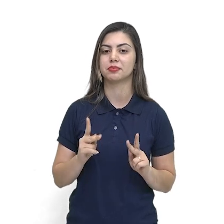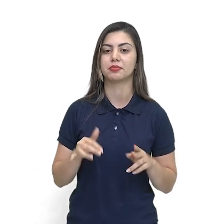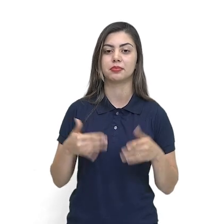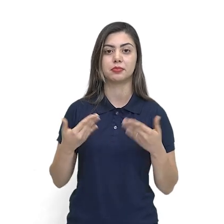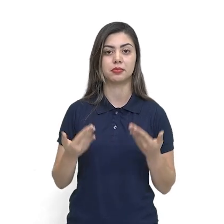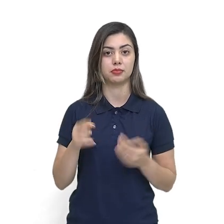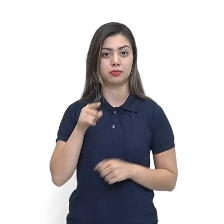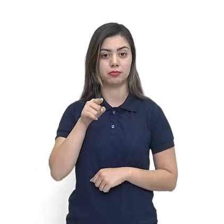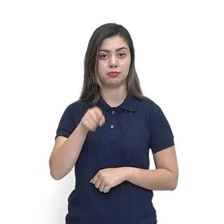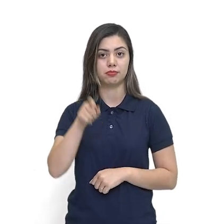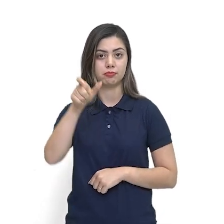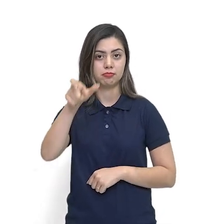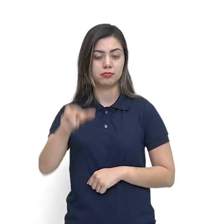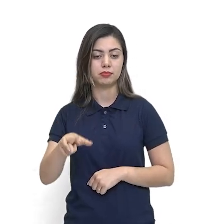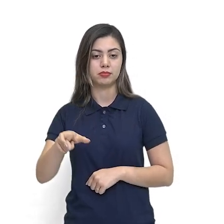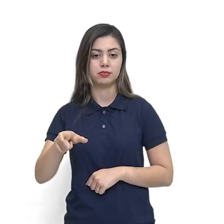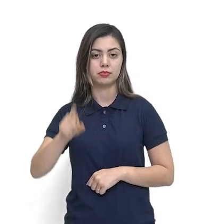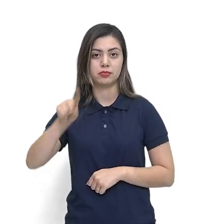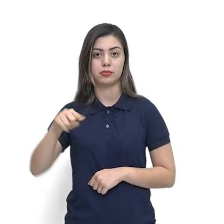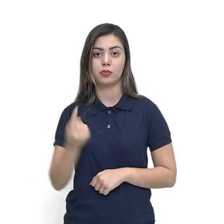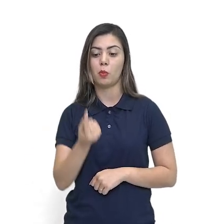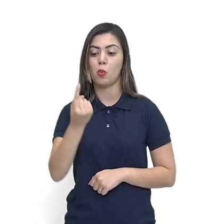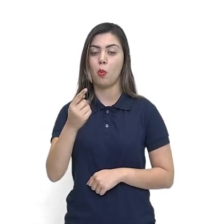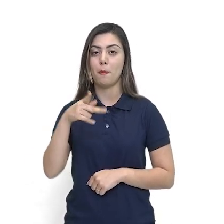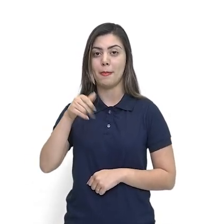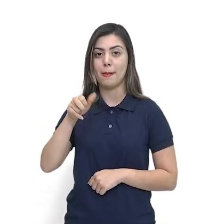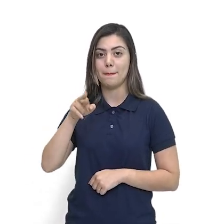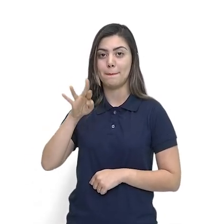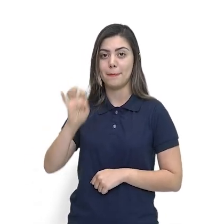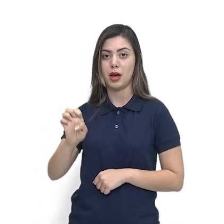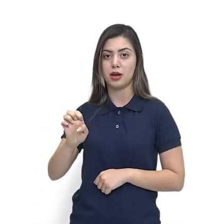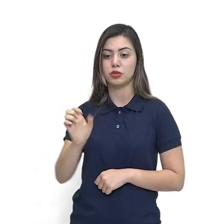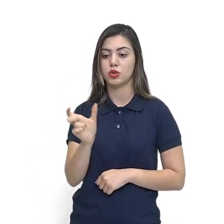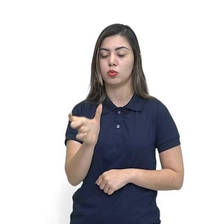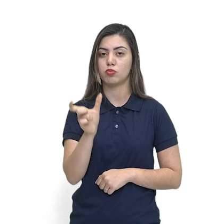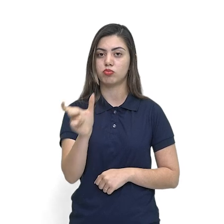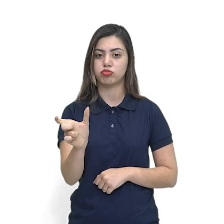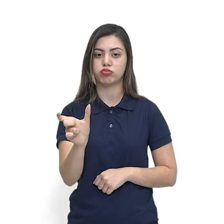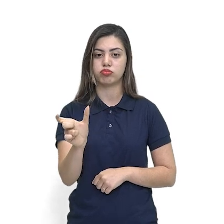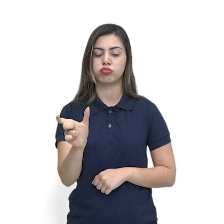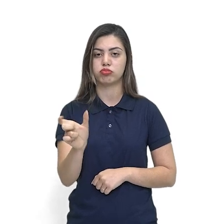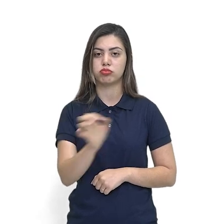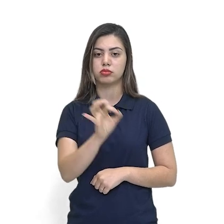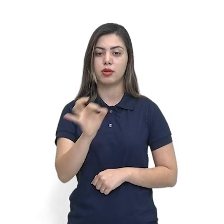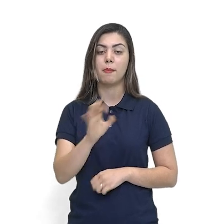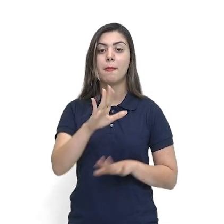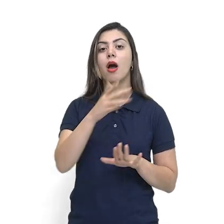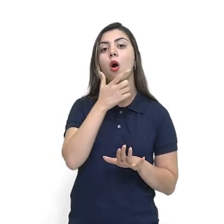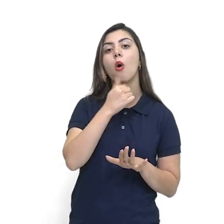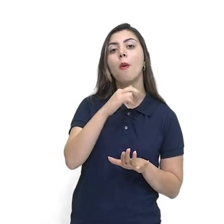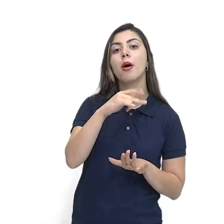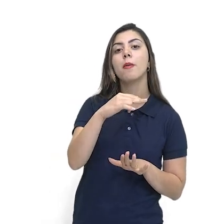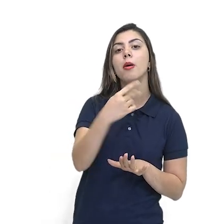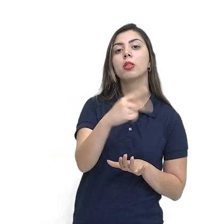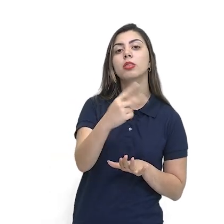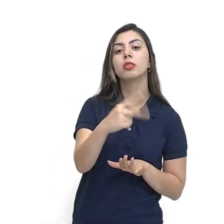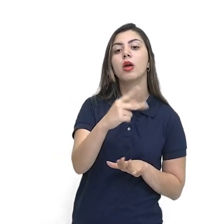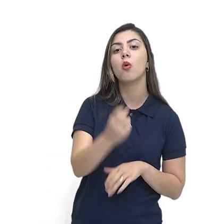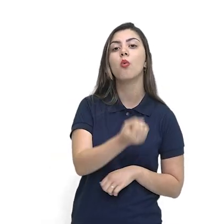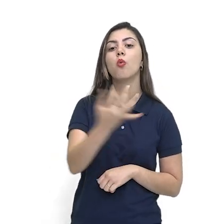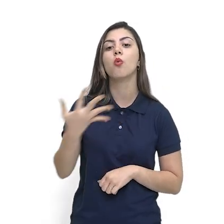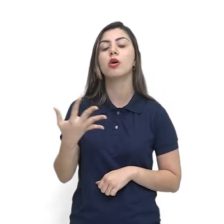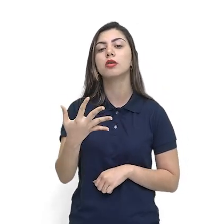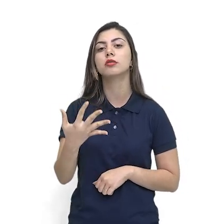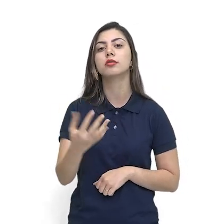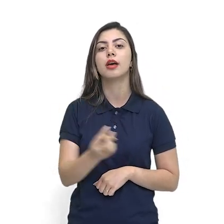tá você, olha, aqui era uma parte só, tá aqui, ó. E o seu irmão